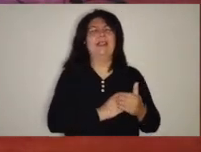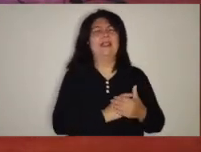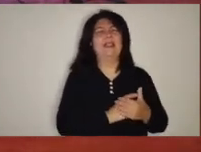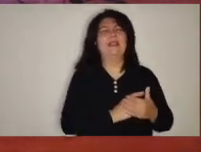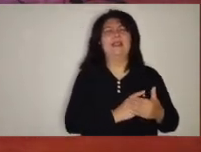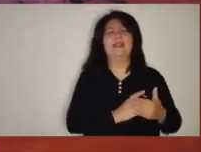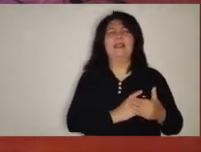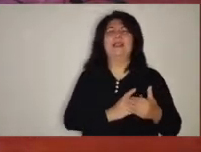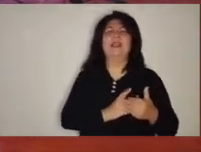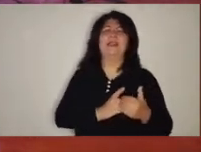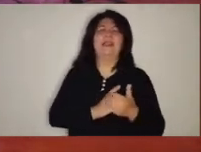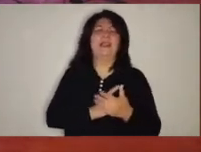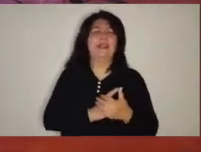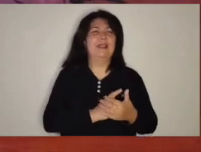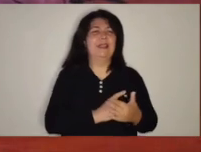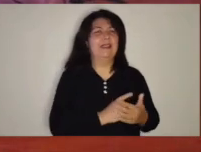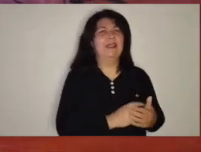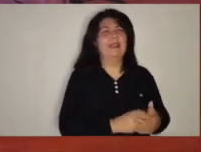entrar.